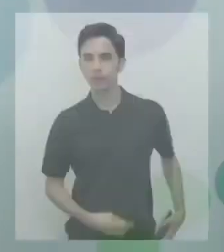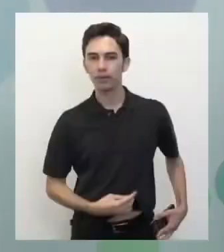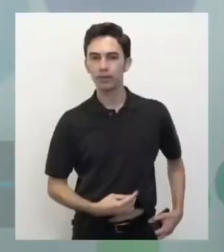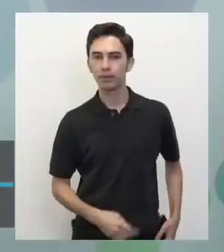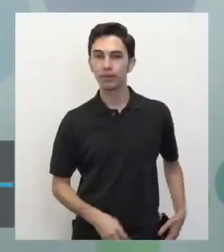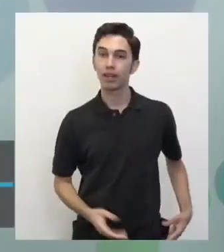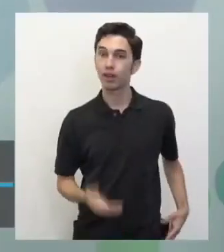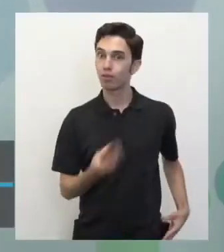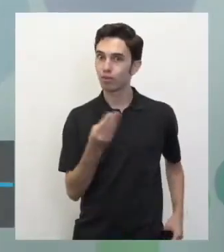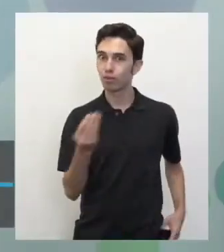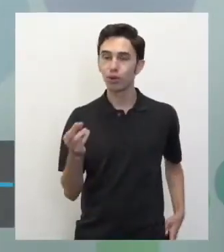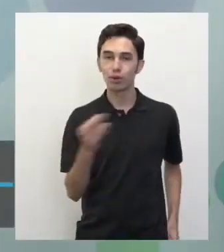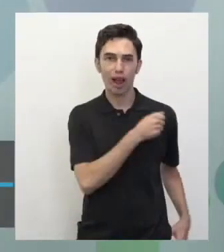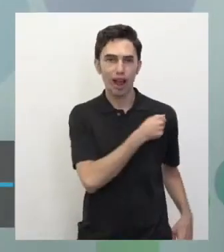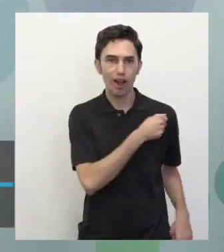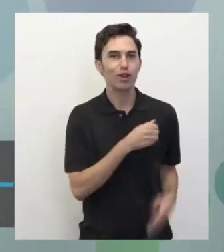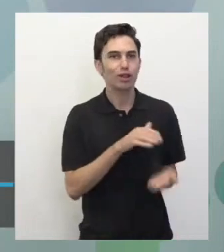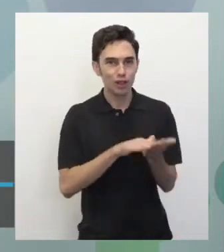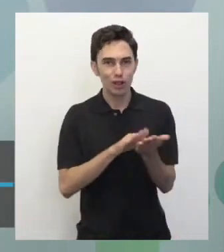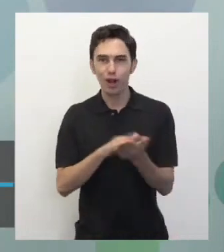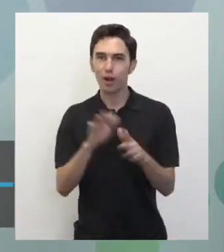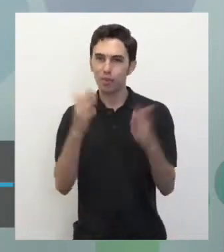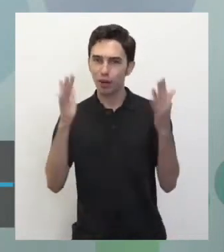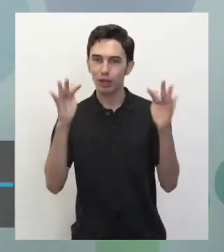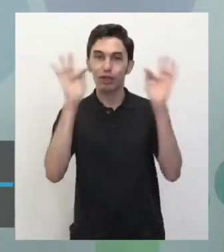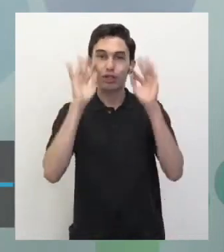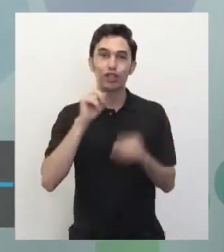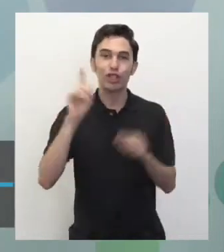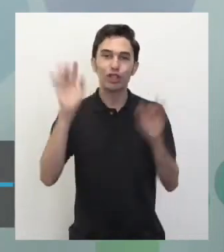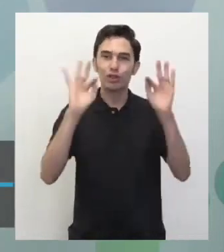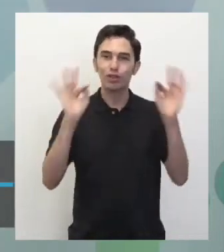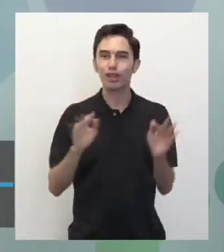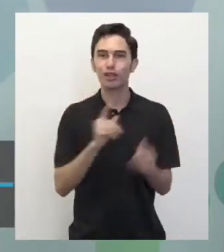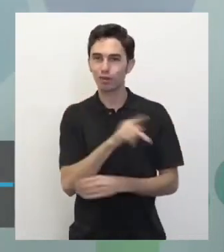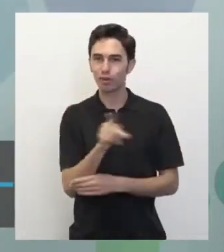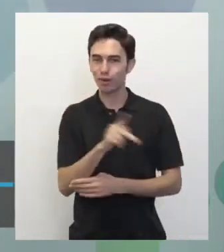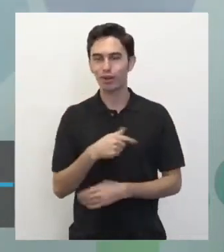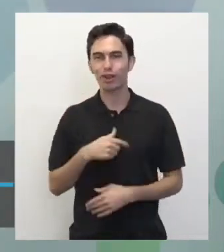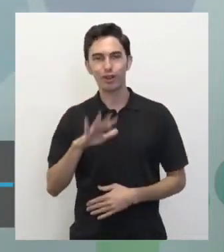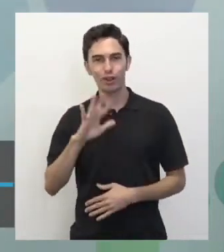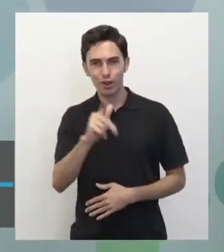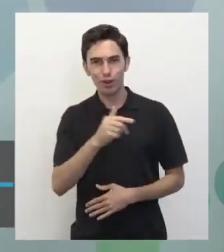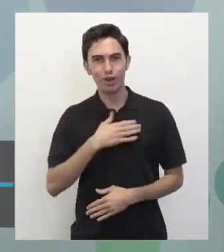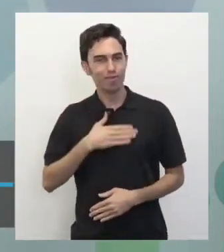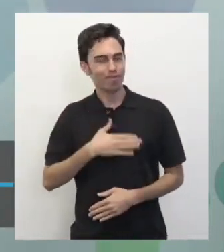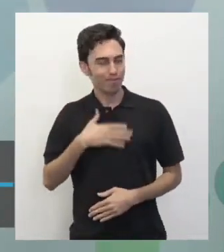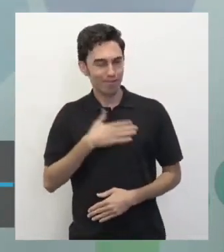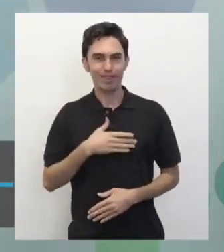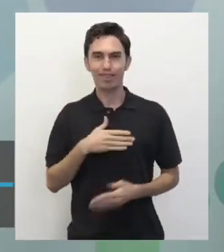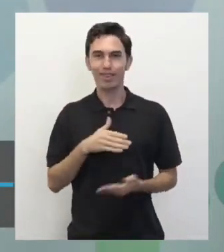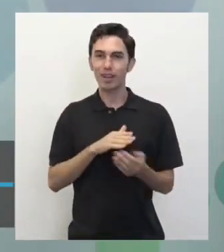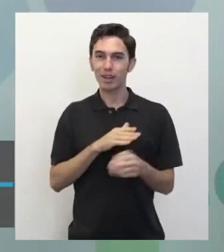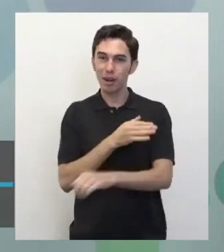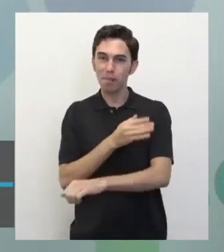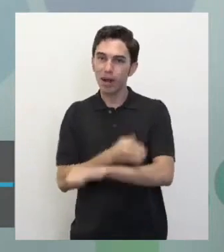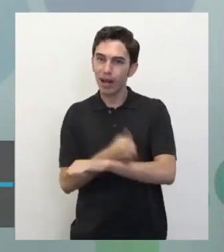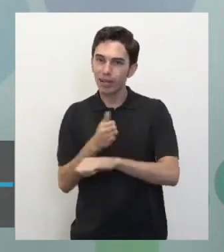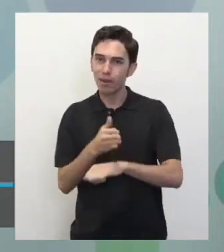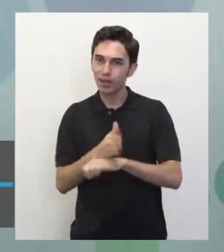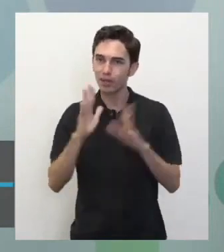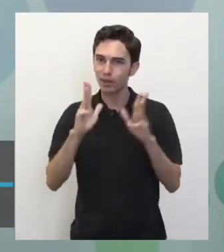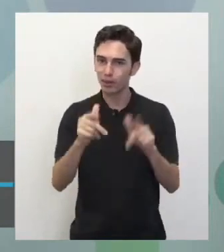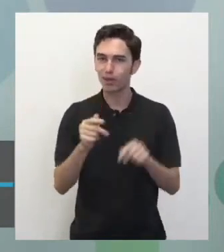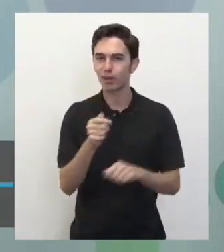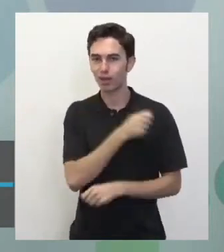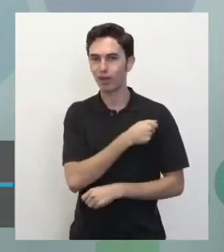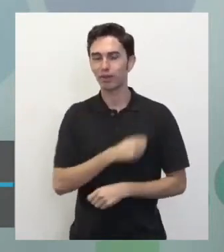E vários alunos aqui desejando feliz Dia dos Professores para a gente, está muito agradecido pela participação de vocês. A Letícia fala